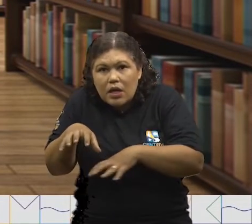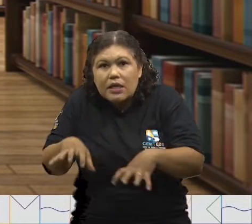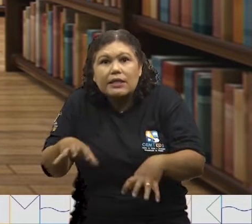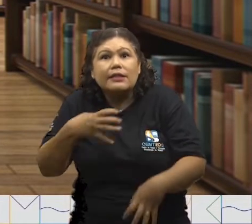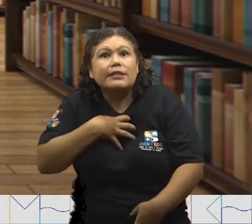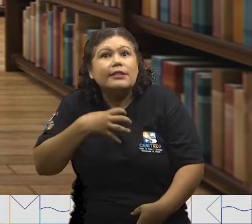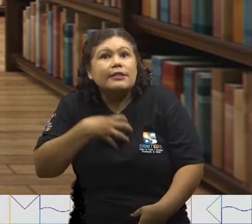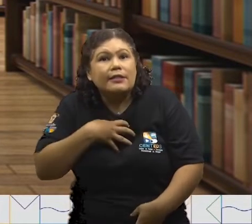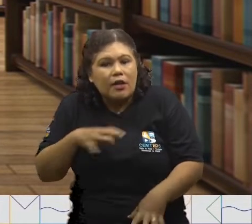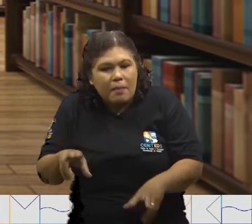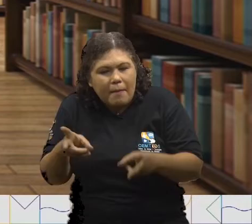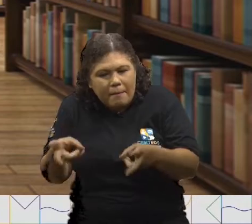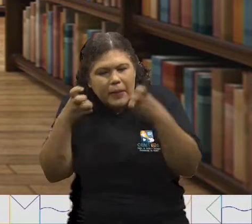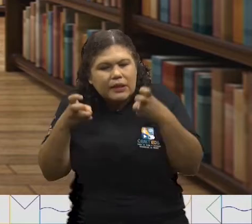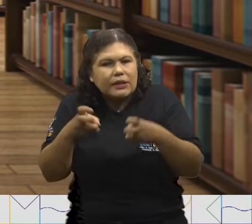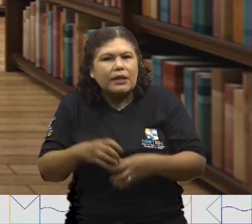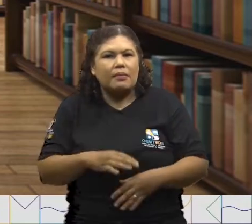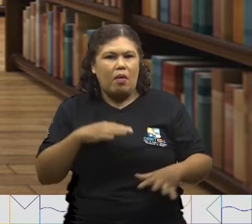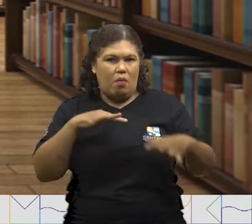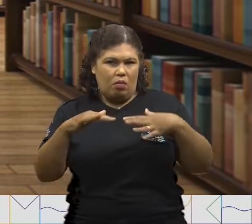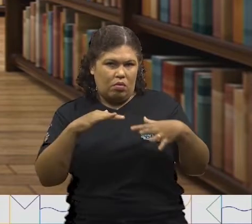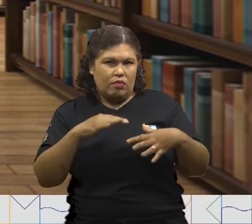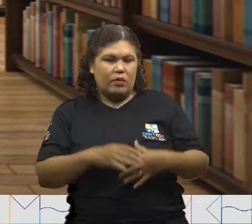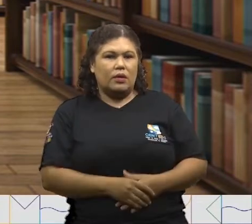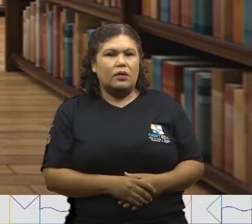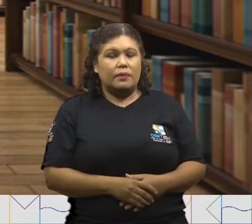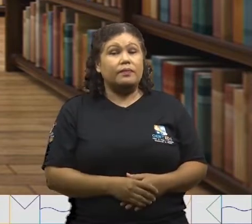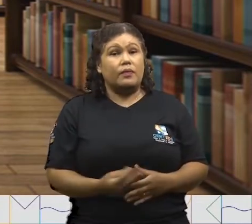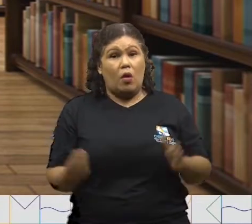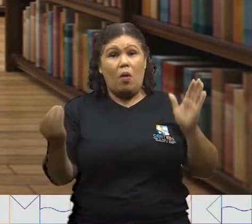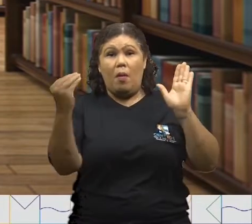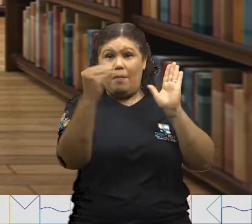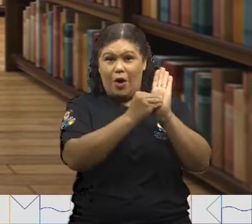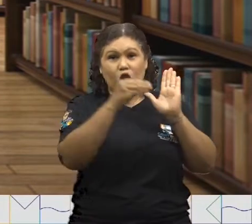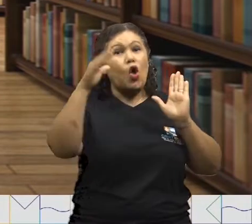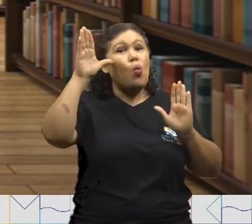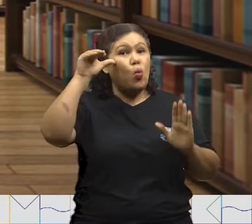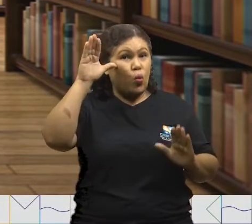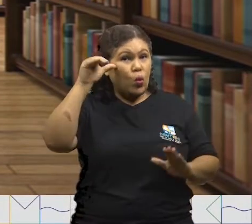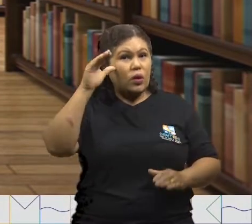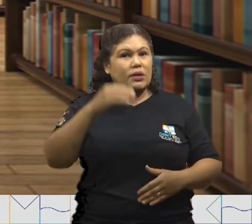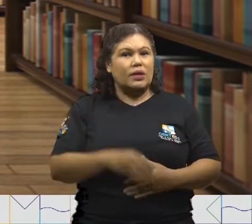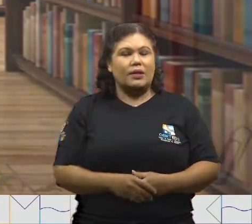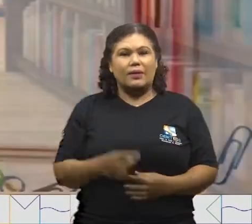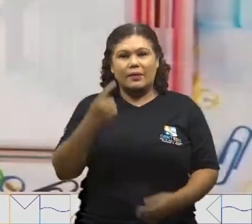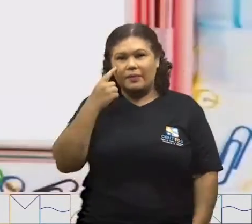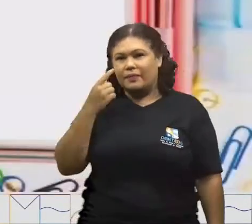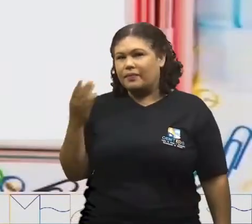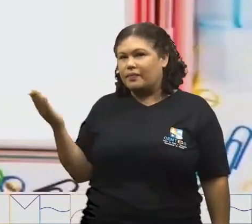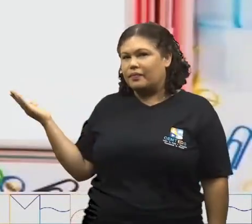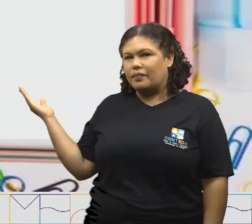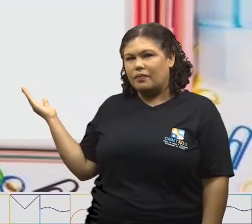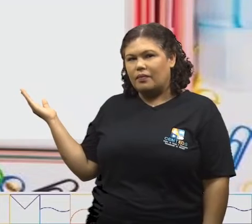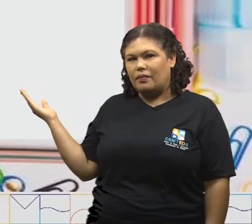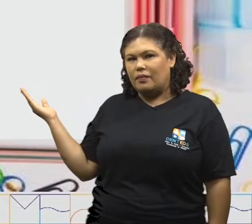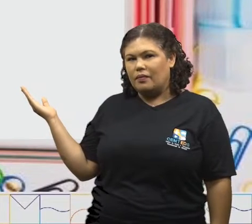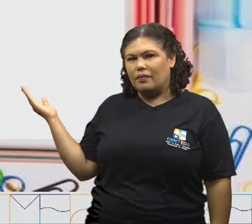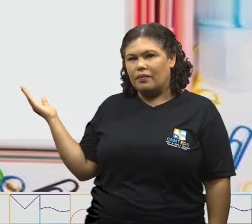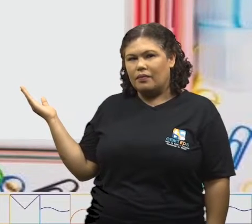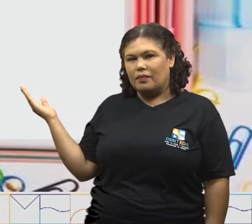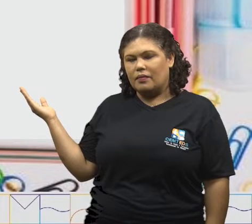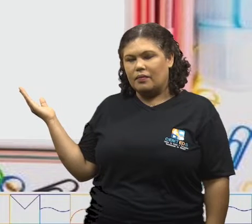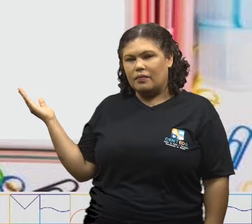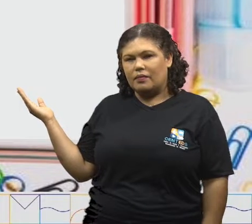joelhos. Vamos escrever essa curiosidade incrível no nosso mural. Curiosidade